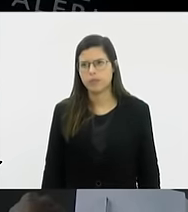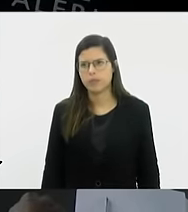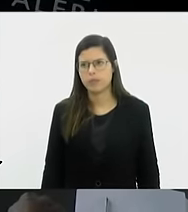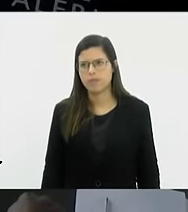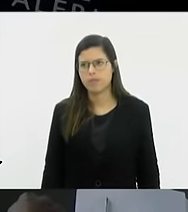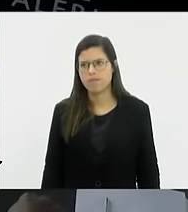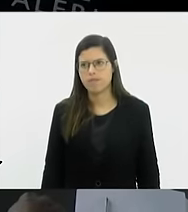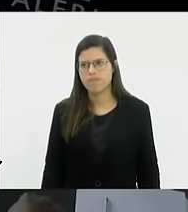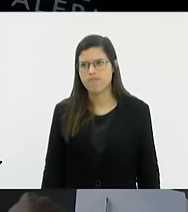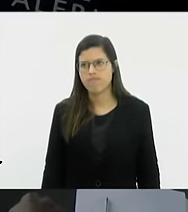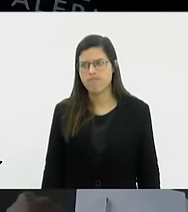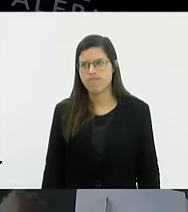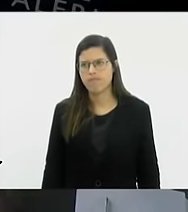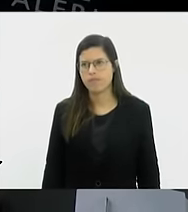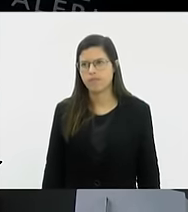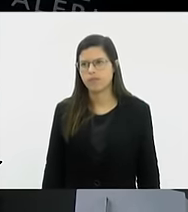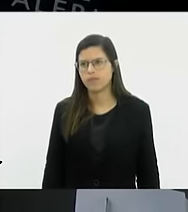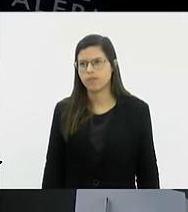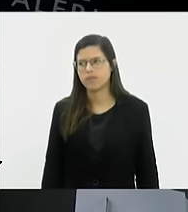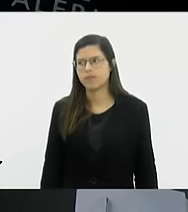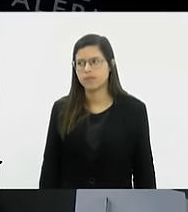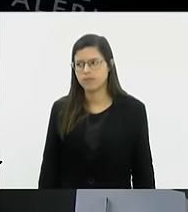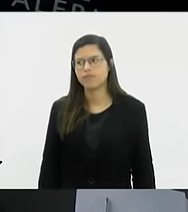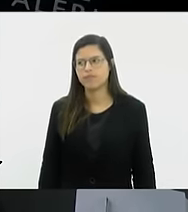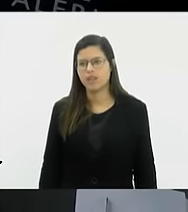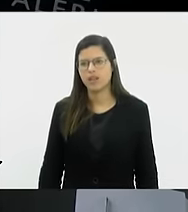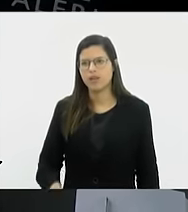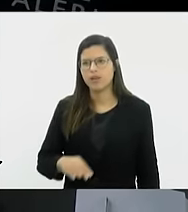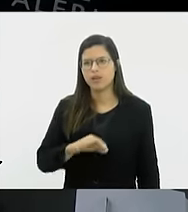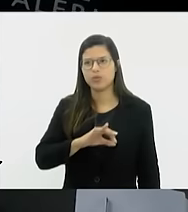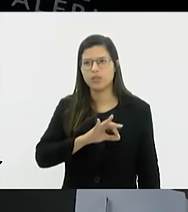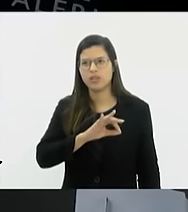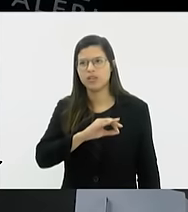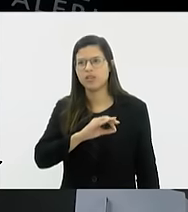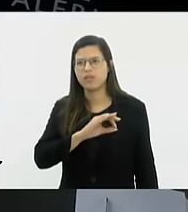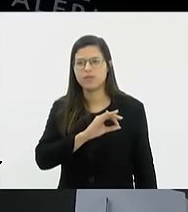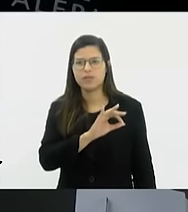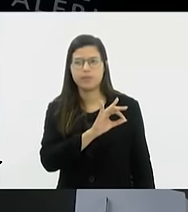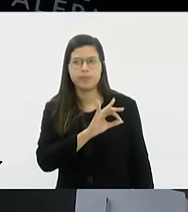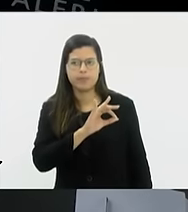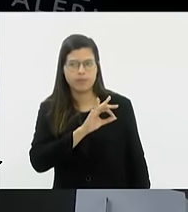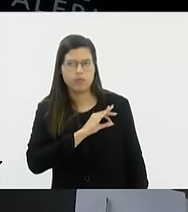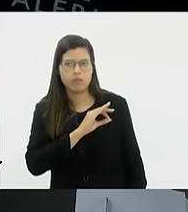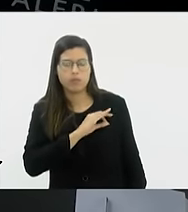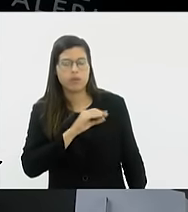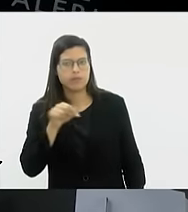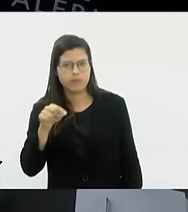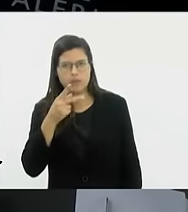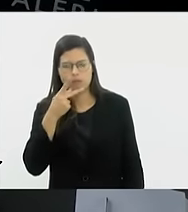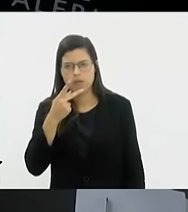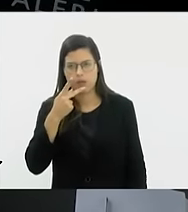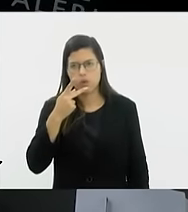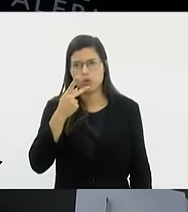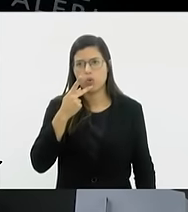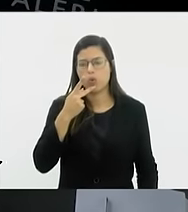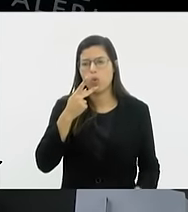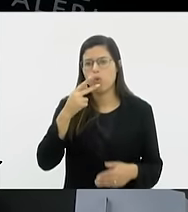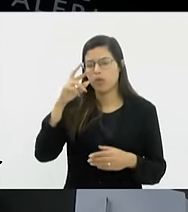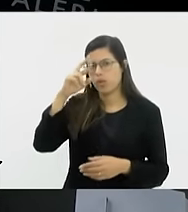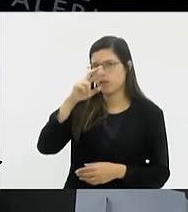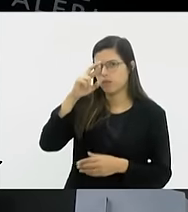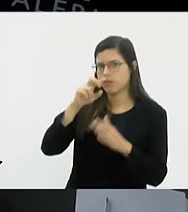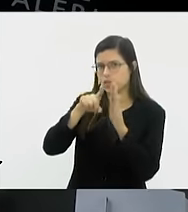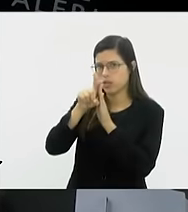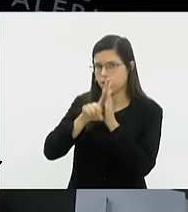atenção da Polícia Militar, porque Vossa Excelência foi muito feliz nas suas palavras e nas fiscalizações que